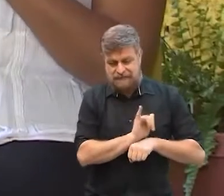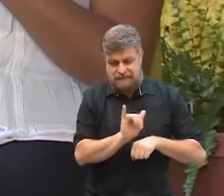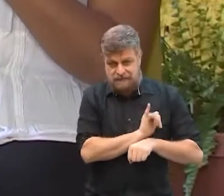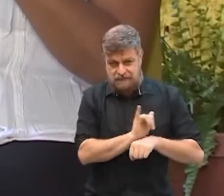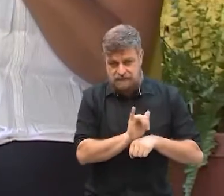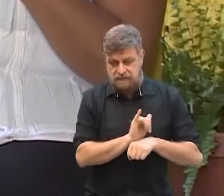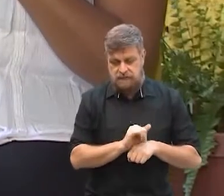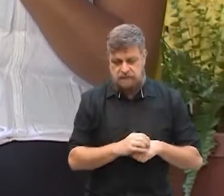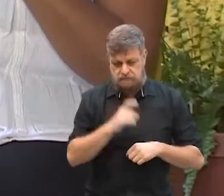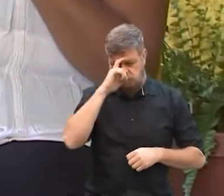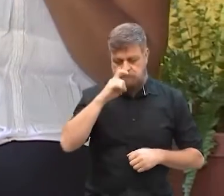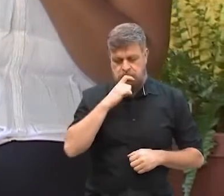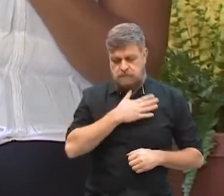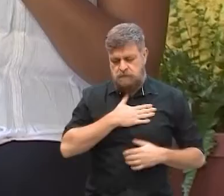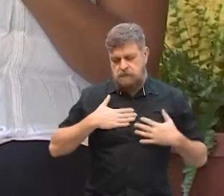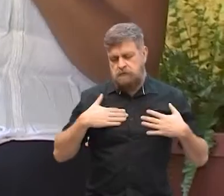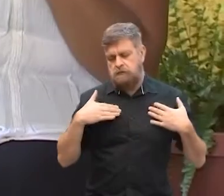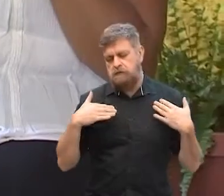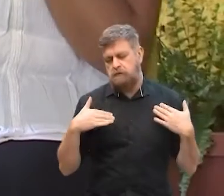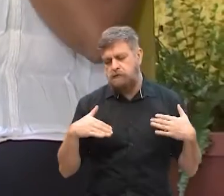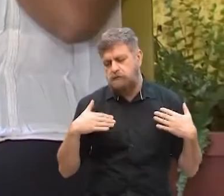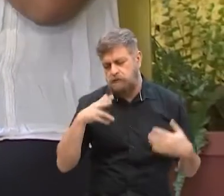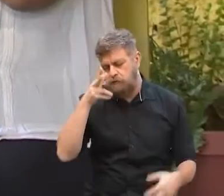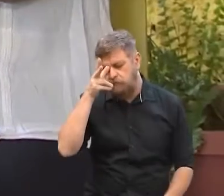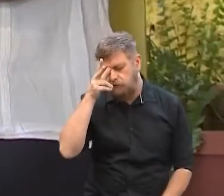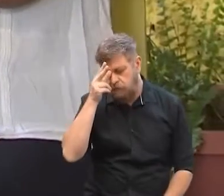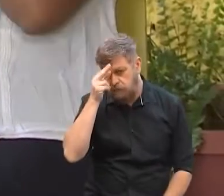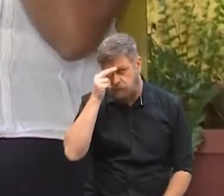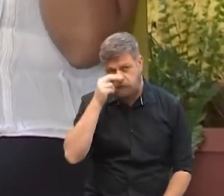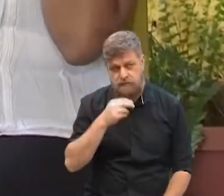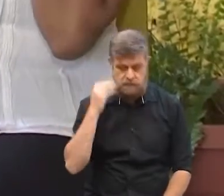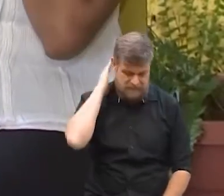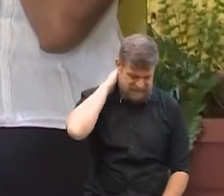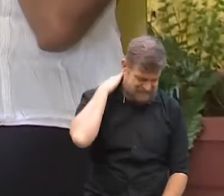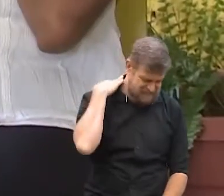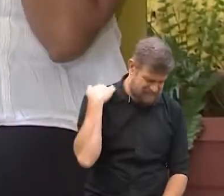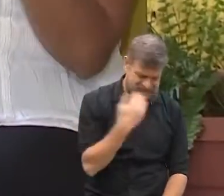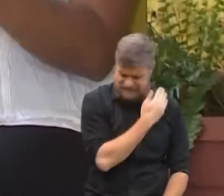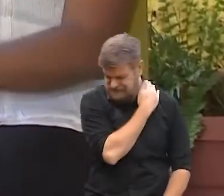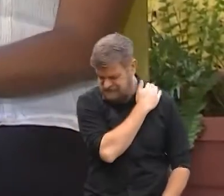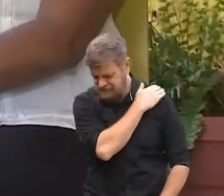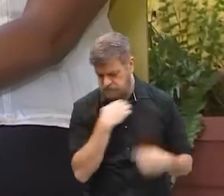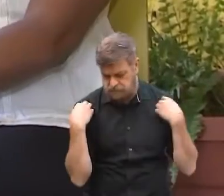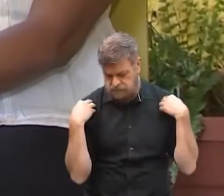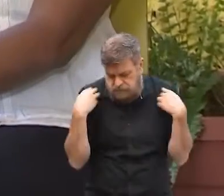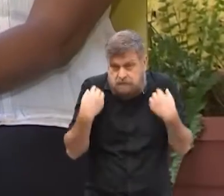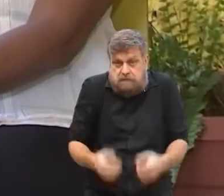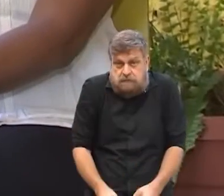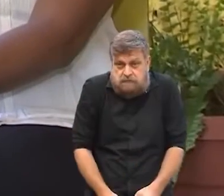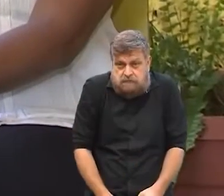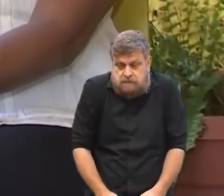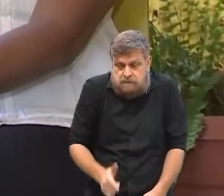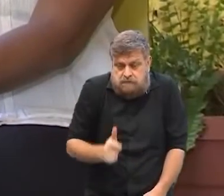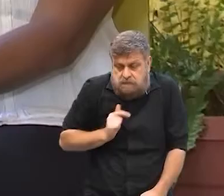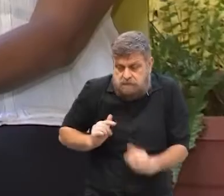poder soltar tensões, tirar relaxamento, principalmente dessa região aqui, né? Porque a maioria das pessoas agora a casa